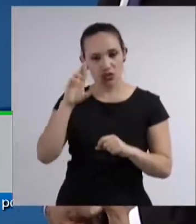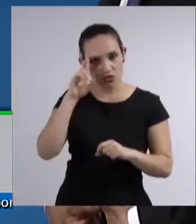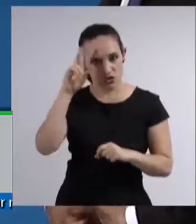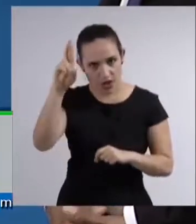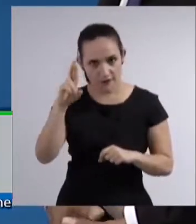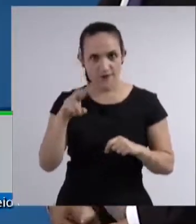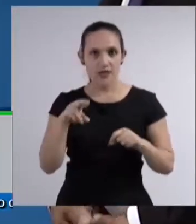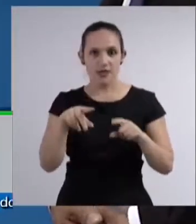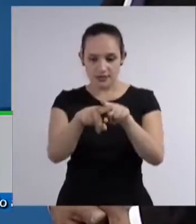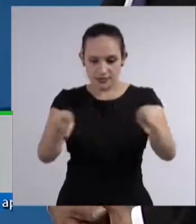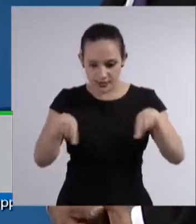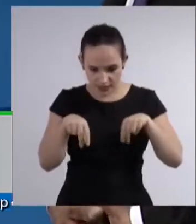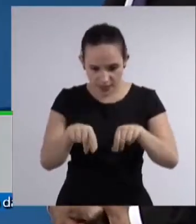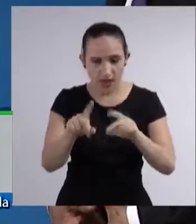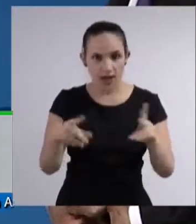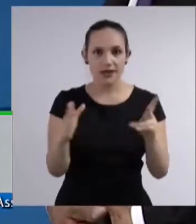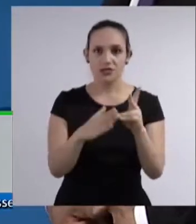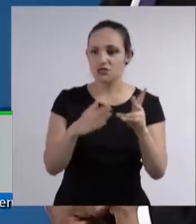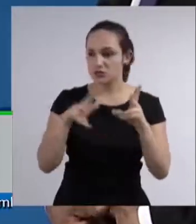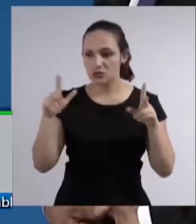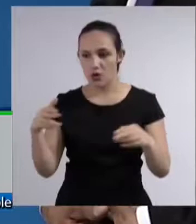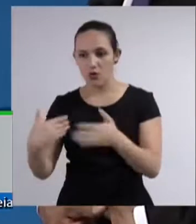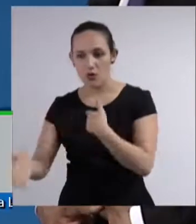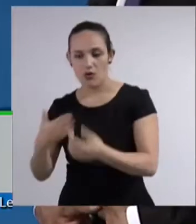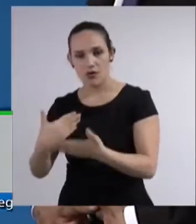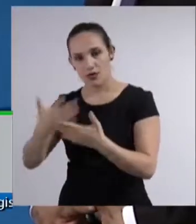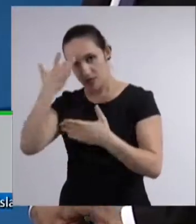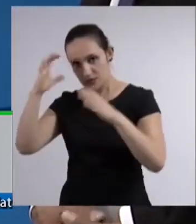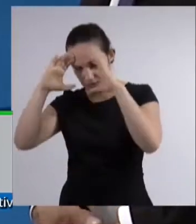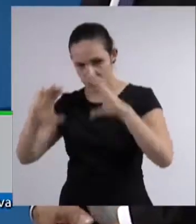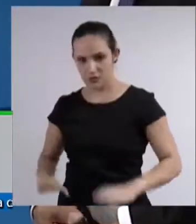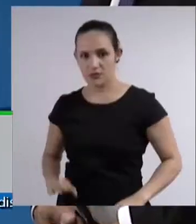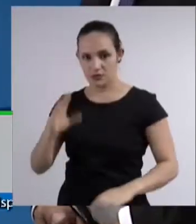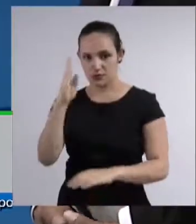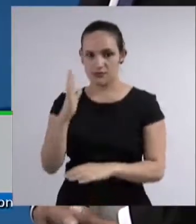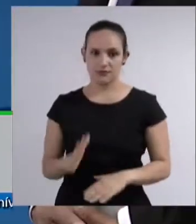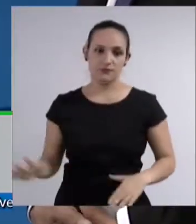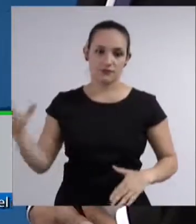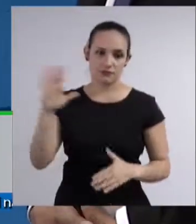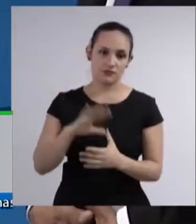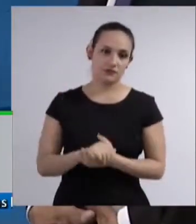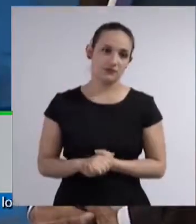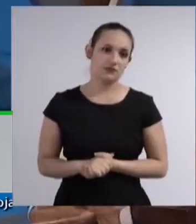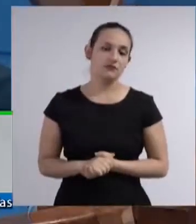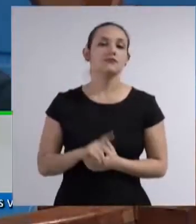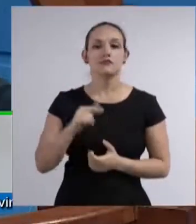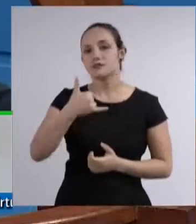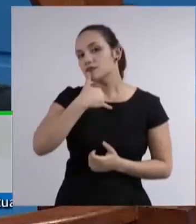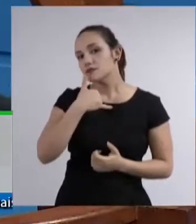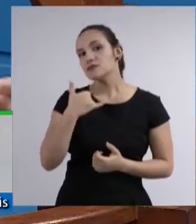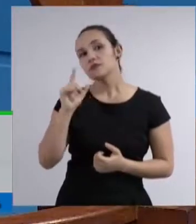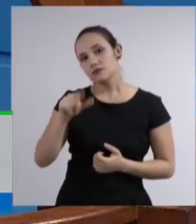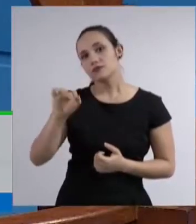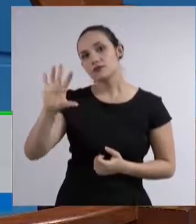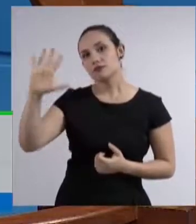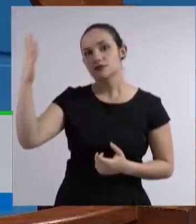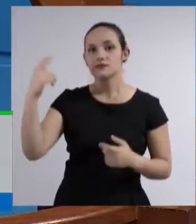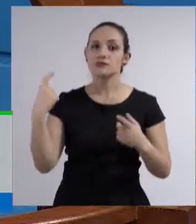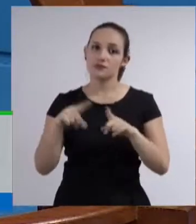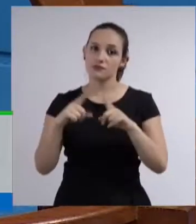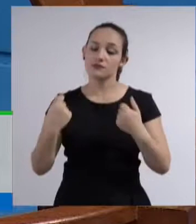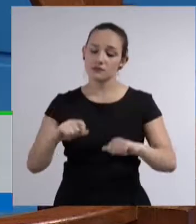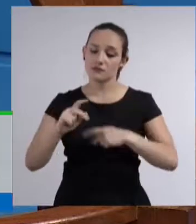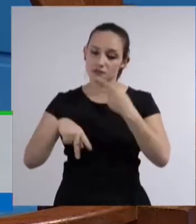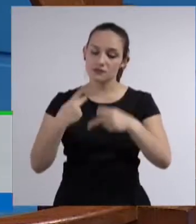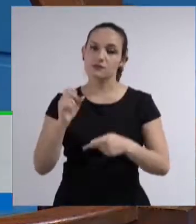família dignamente, como todo e qualquer cidadão brasileiro. Tá? É lamentável essa situação, mas tem que ser dito